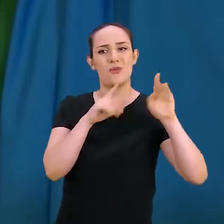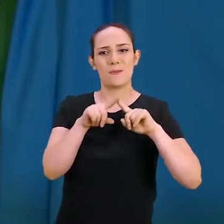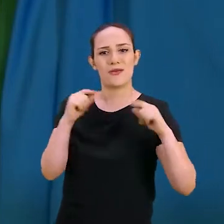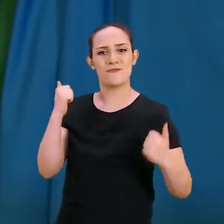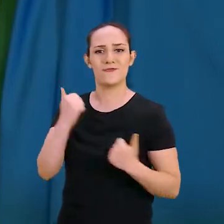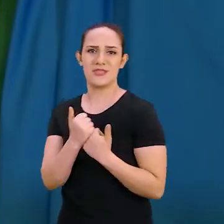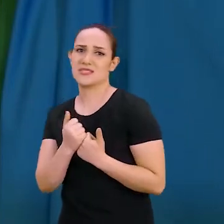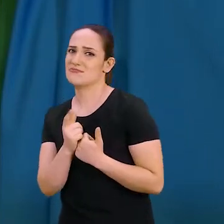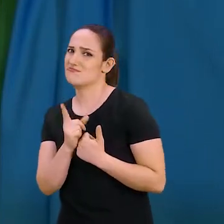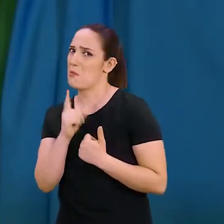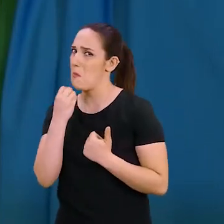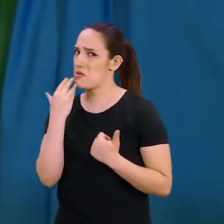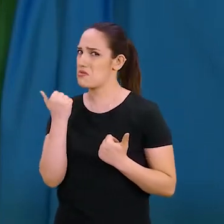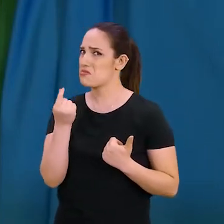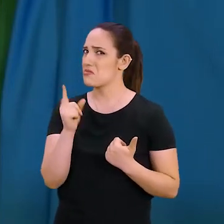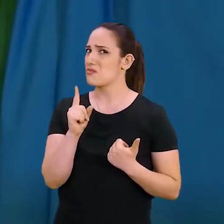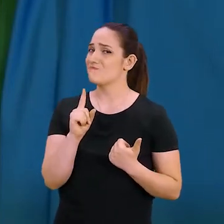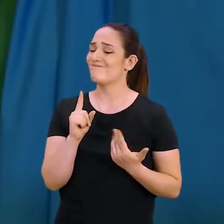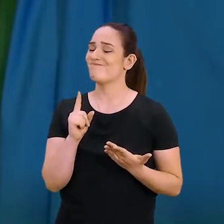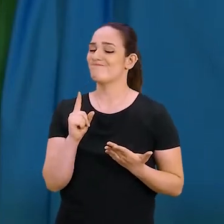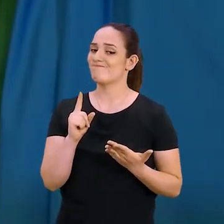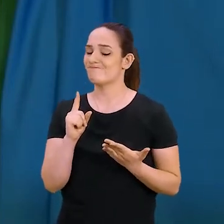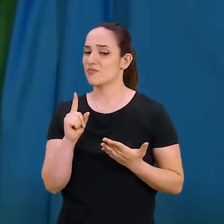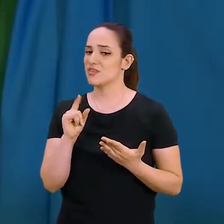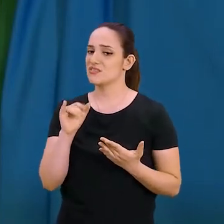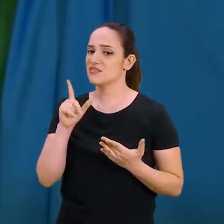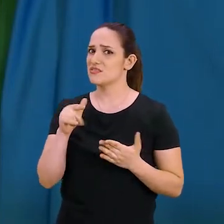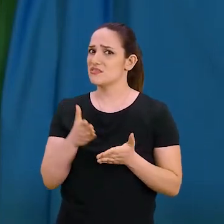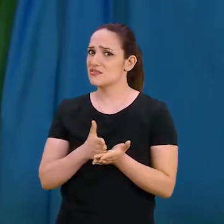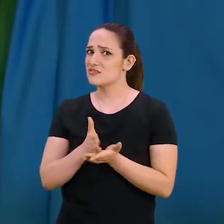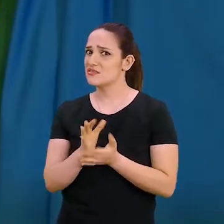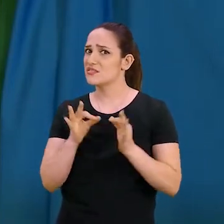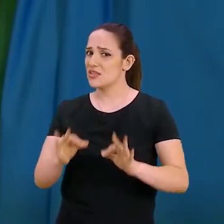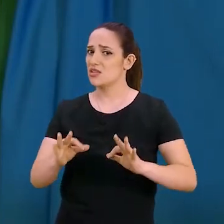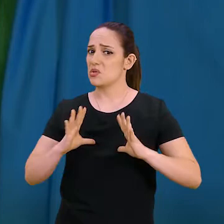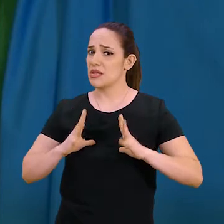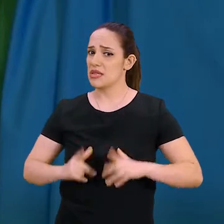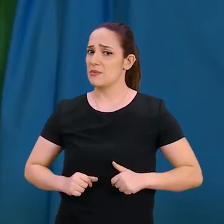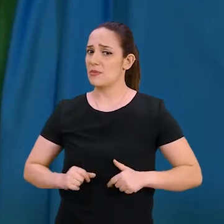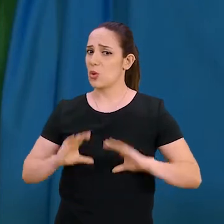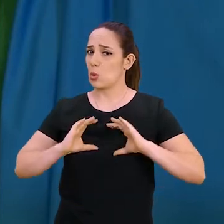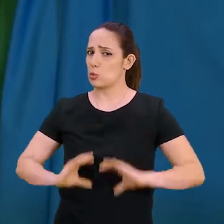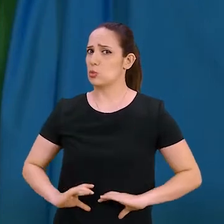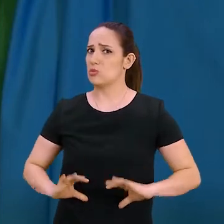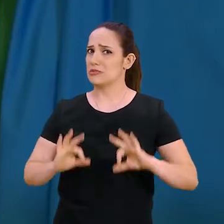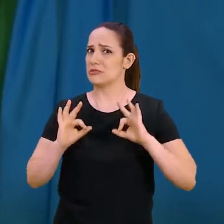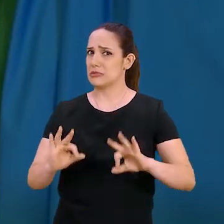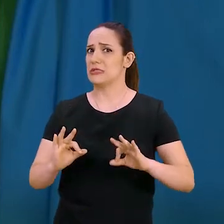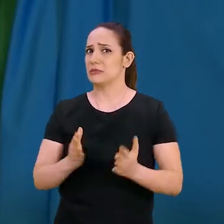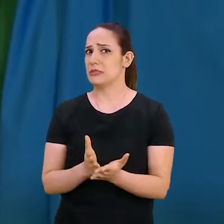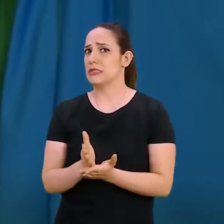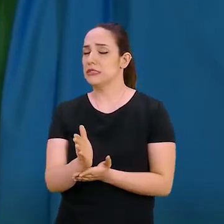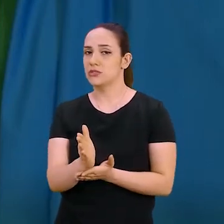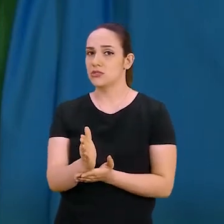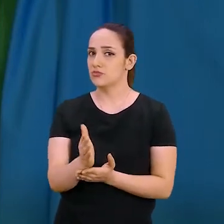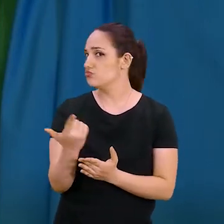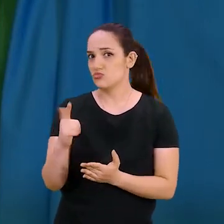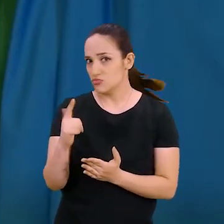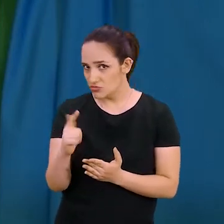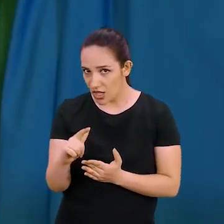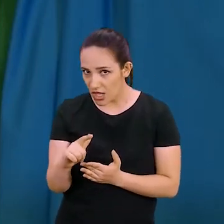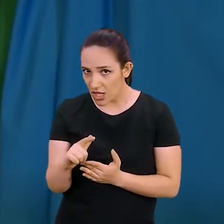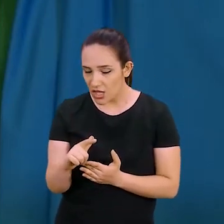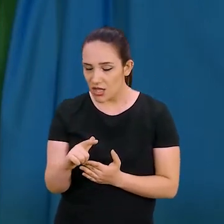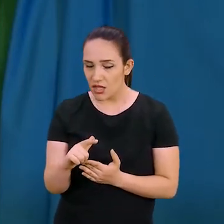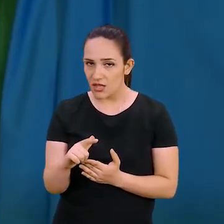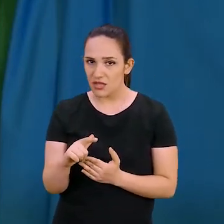seu vice não for tão legal assim, se ele não estiver com a ficha limpa, se ele não estiver de acordo com aquilo que